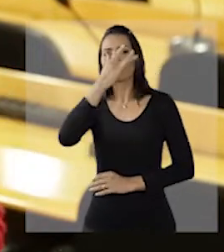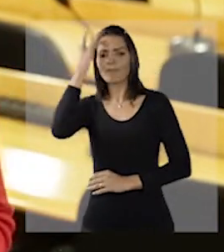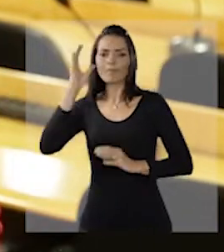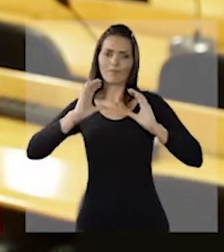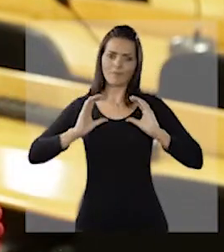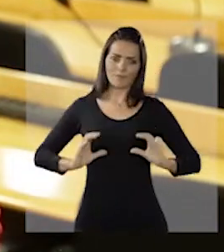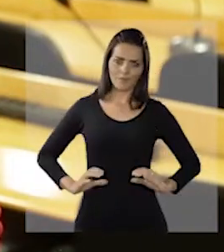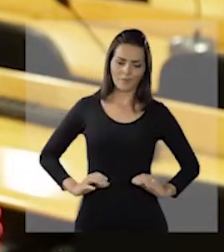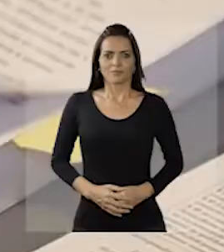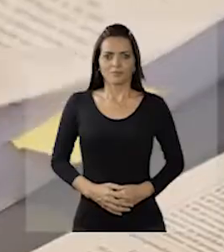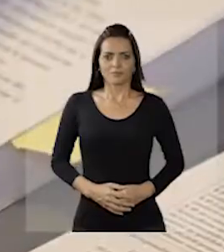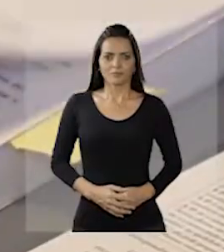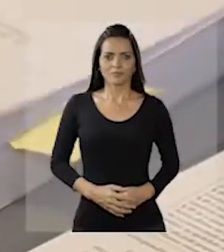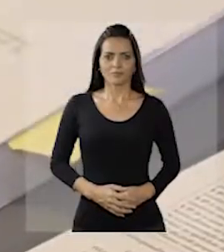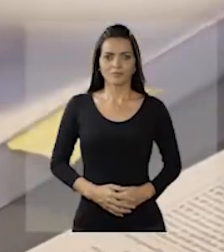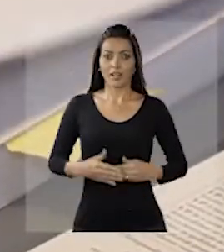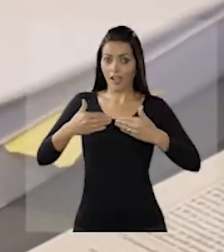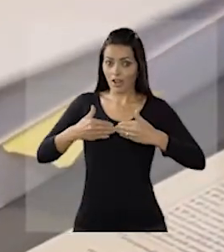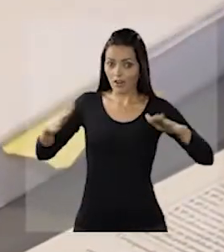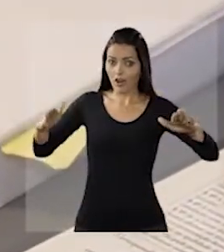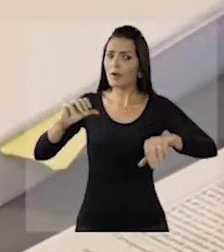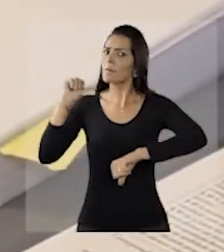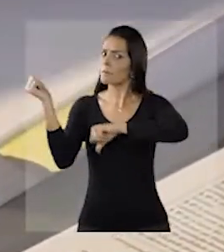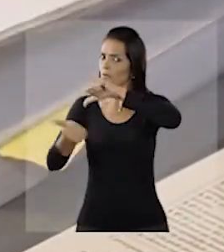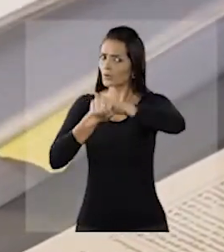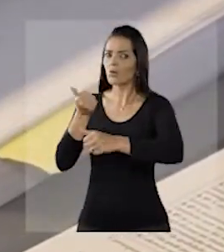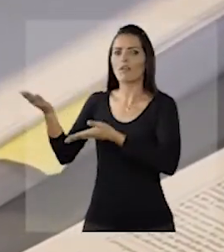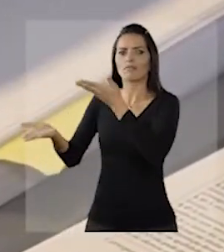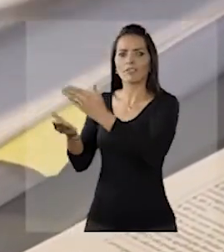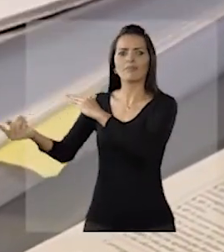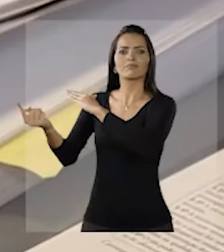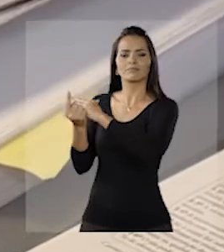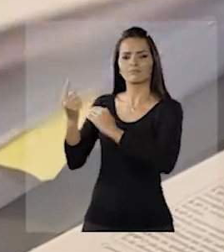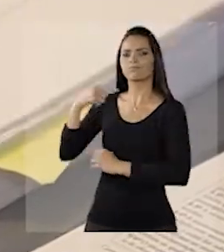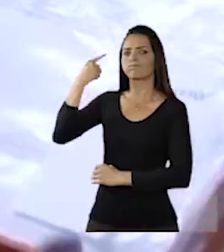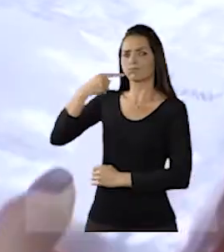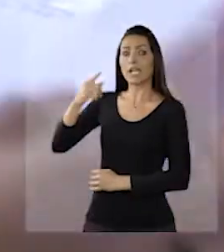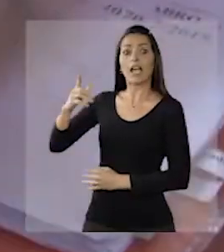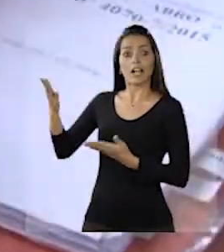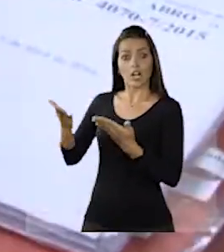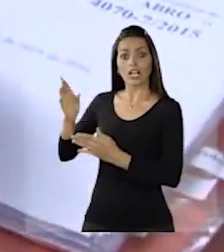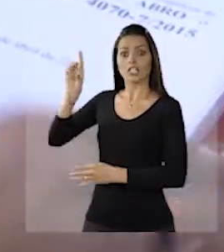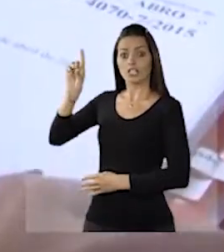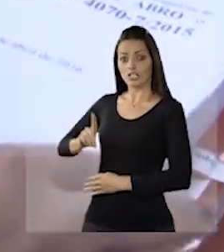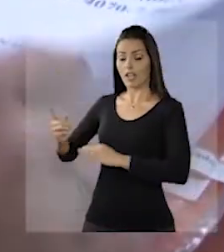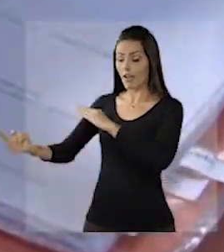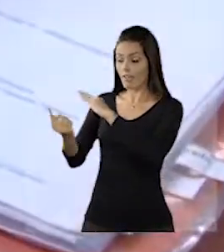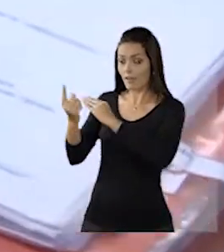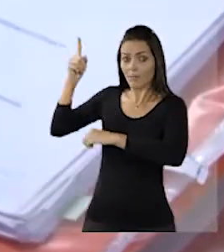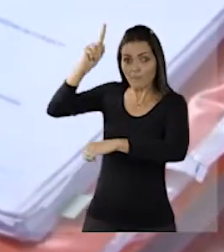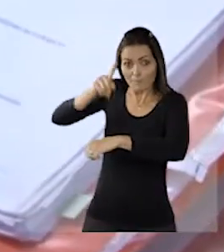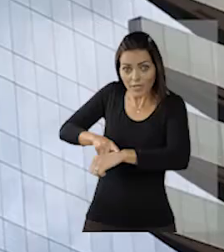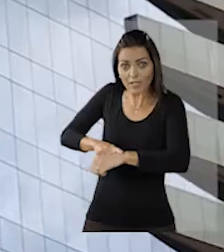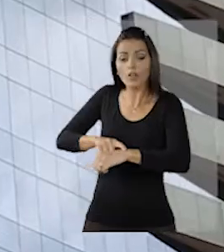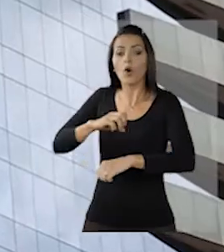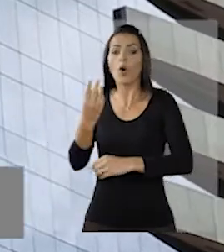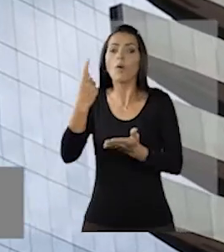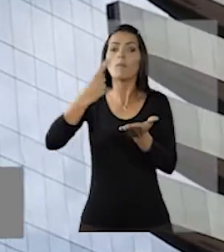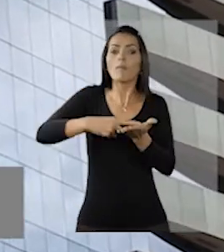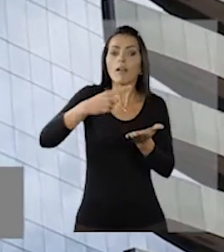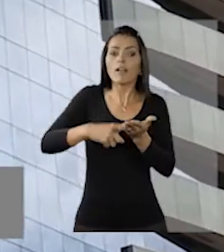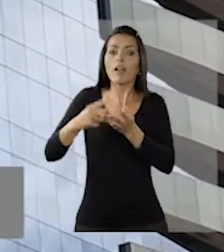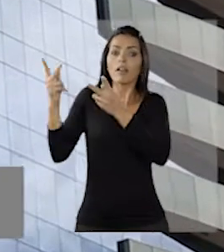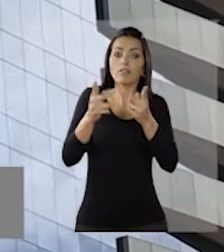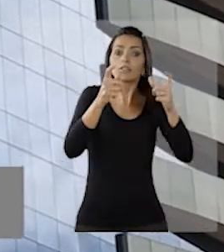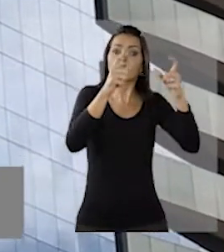os contribuintes. A partir de agora, advogadas e advogados terão direito a atendimento imediato ou por agendamento nas